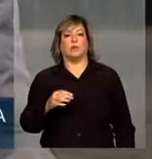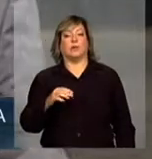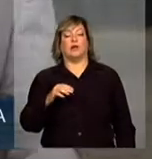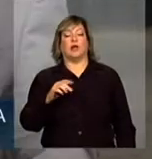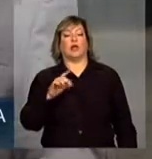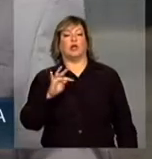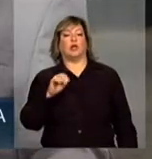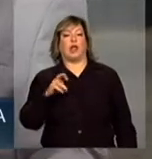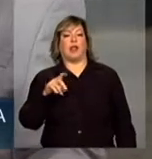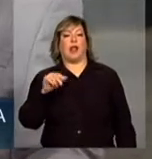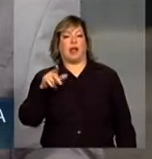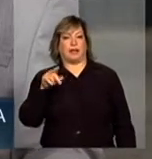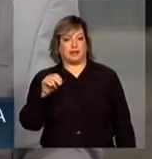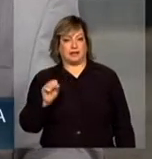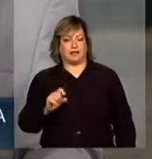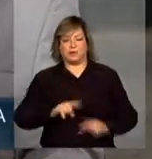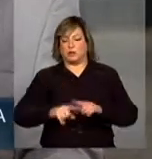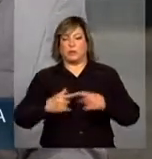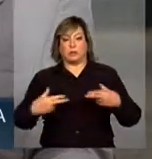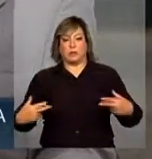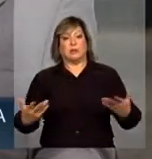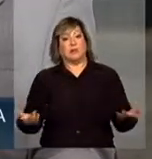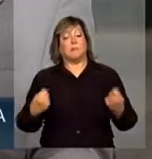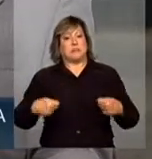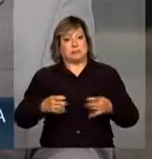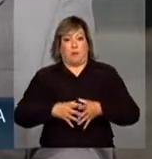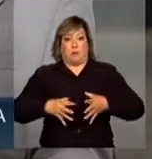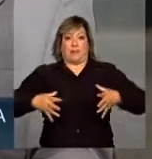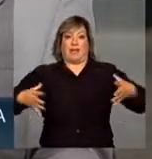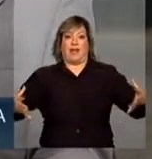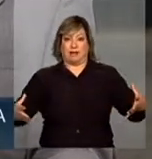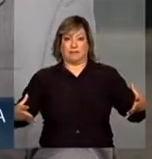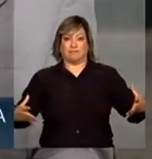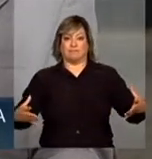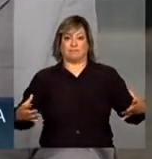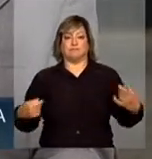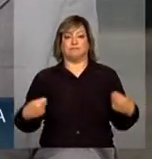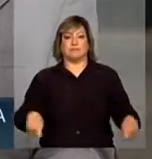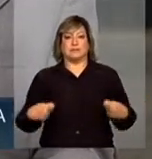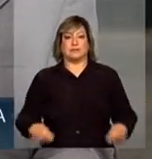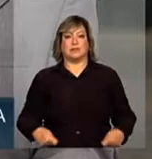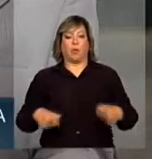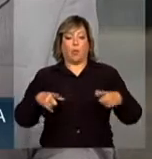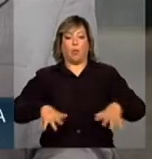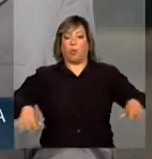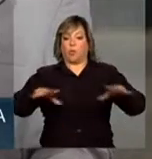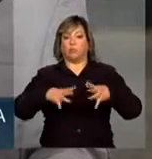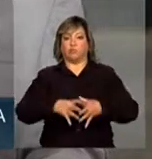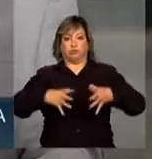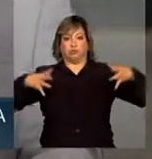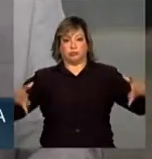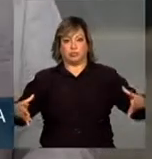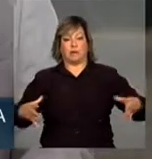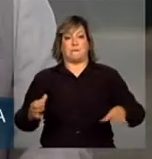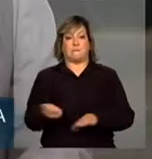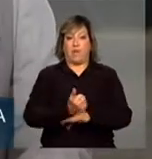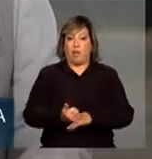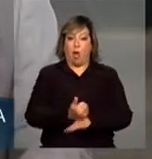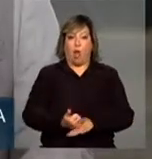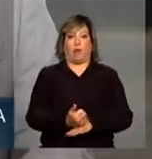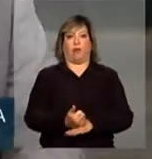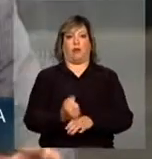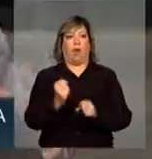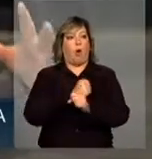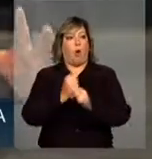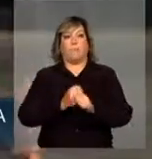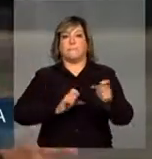isso eu preciso aumentar a minha capacidade. Eu preciso tornar os nossos portos mais eficientes, de